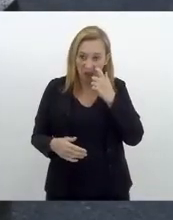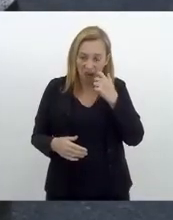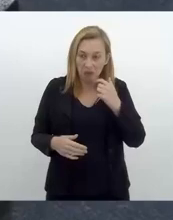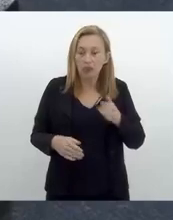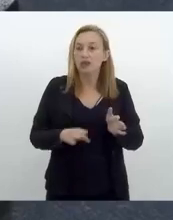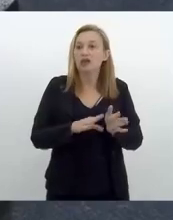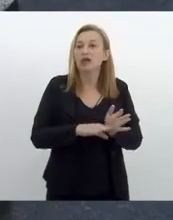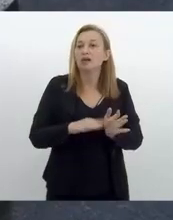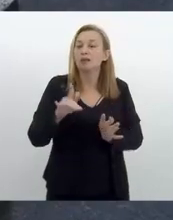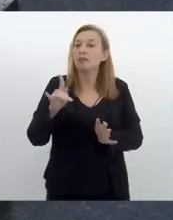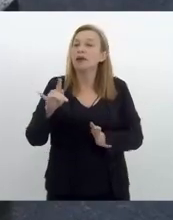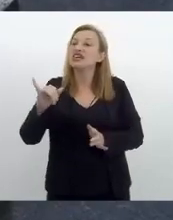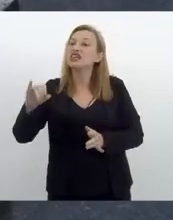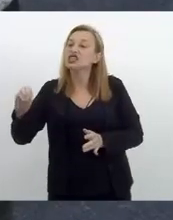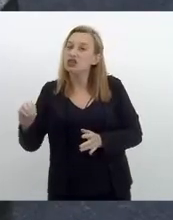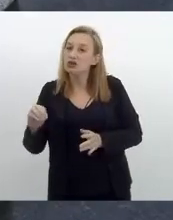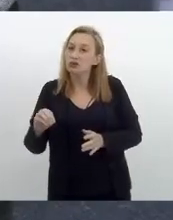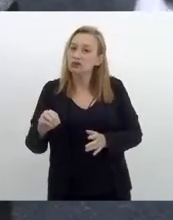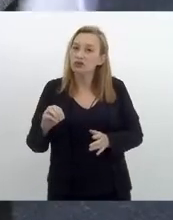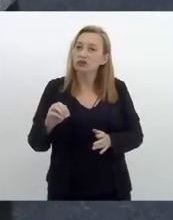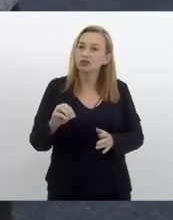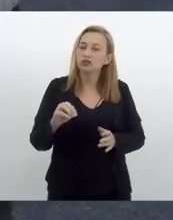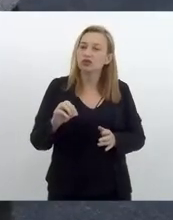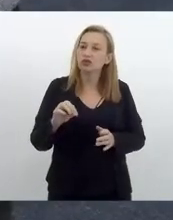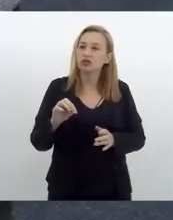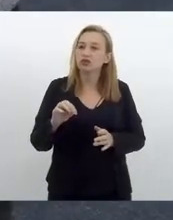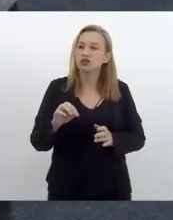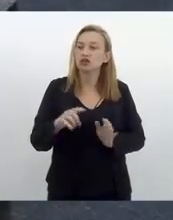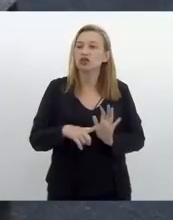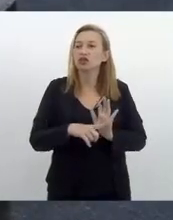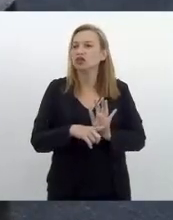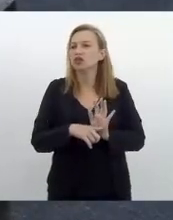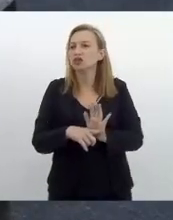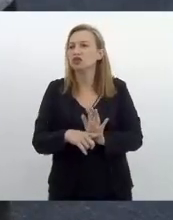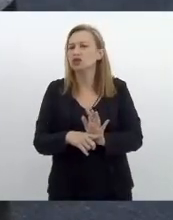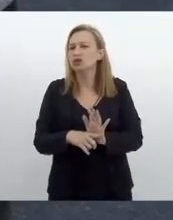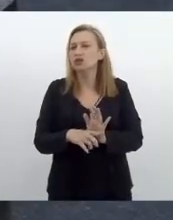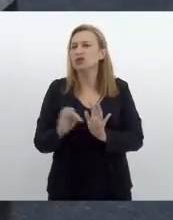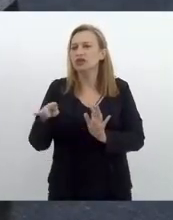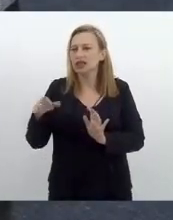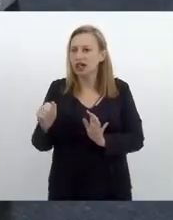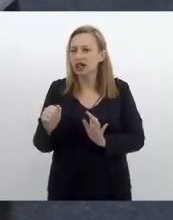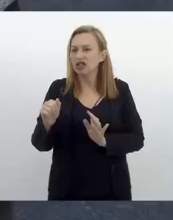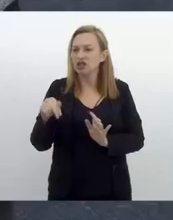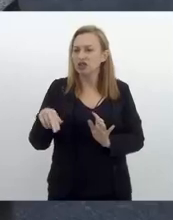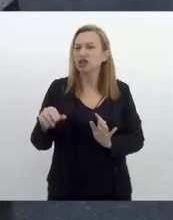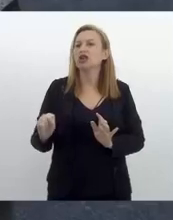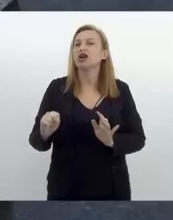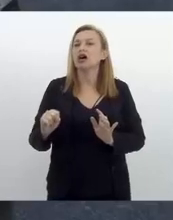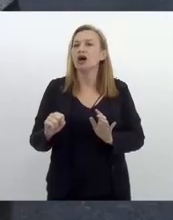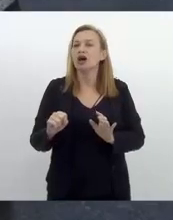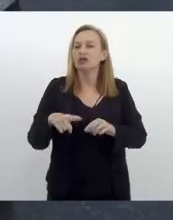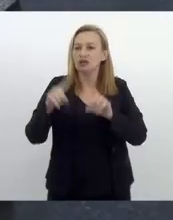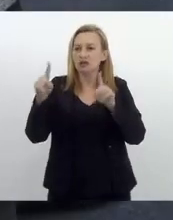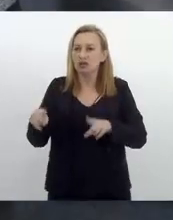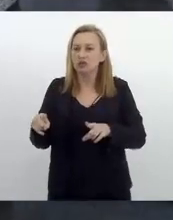passivo de benefícios e vantagens conferidos aos servidores nos planos de carreira,